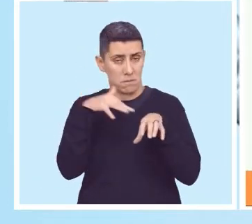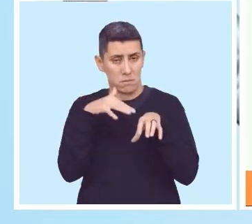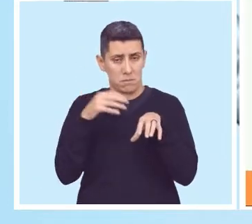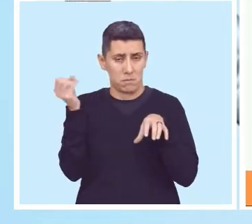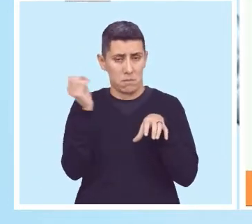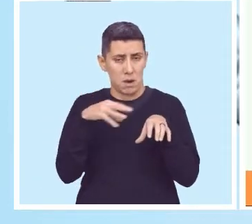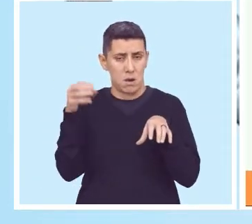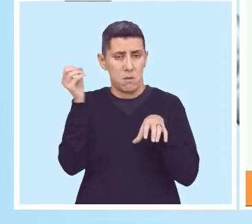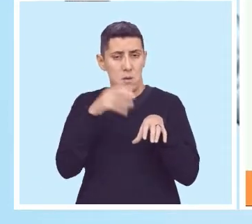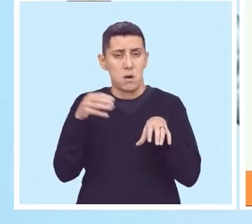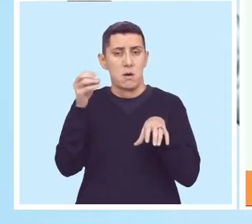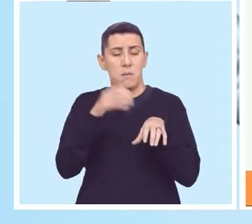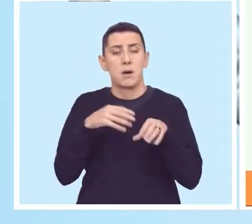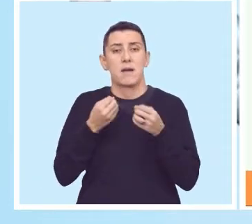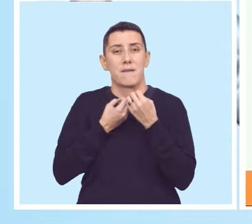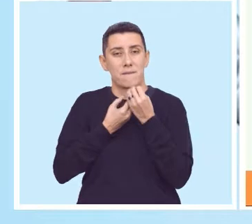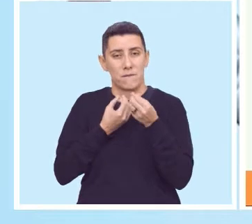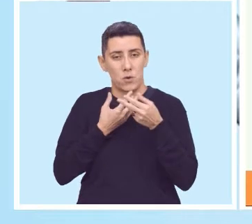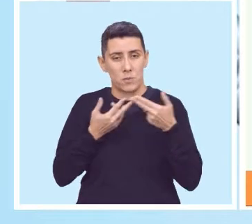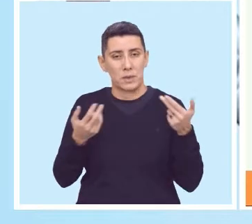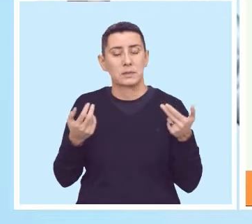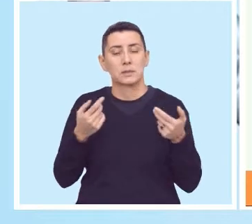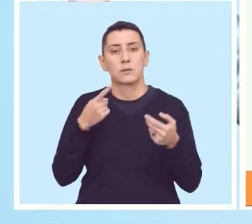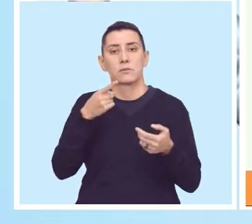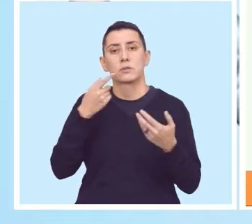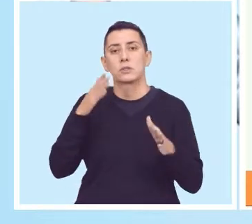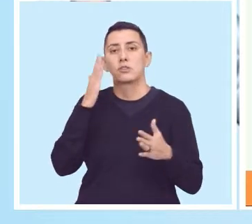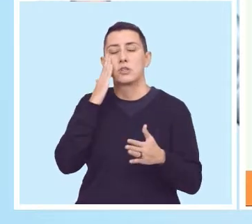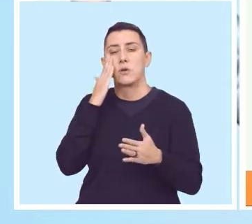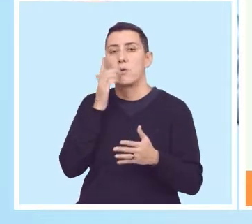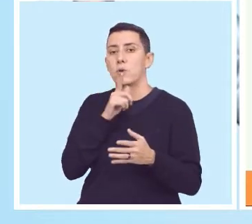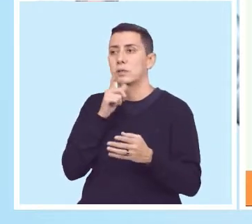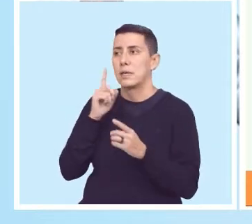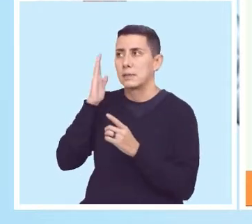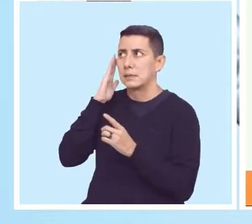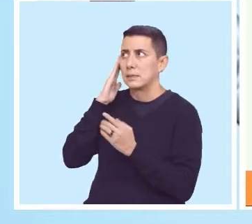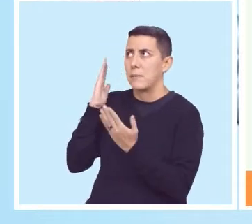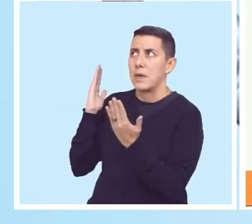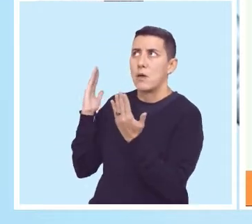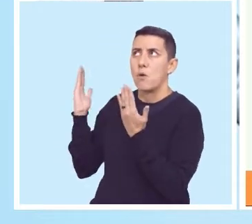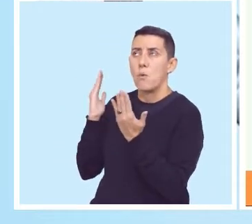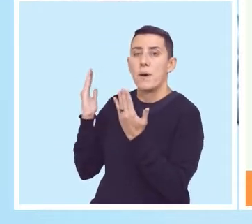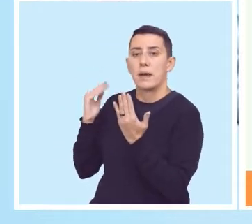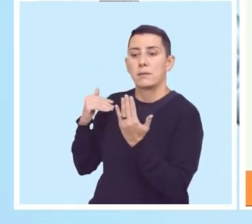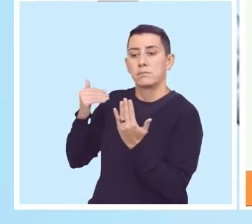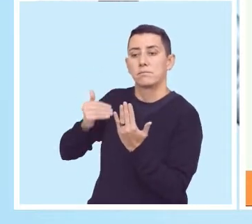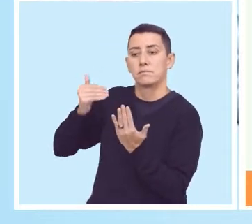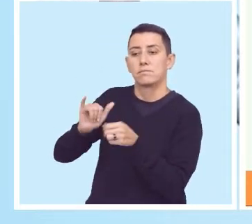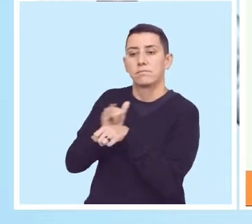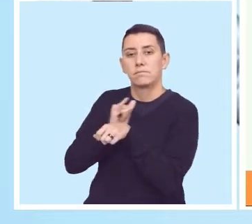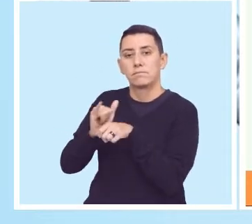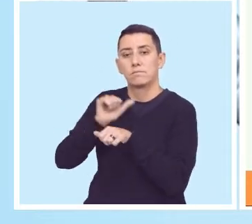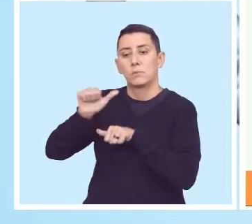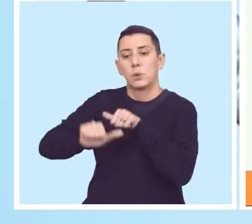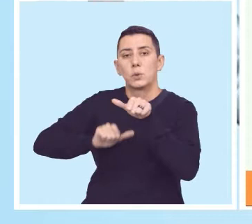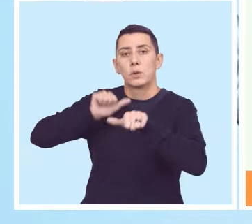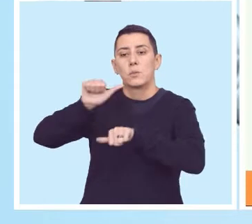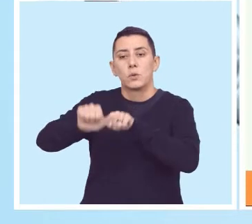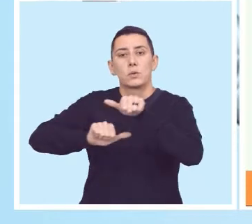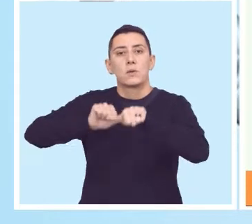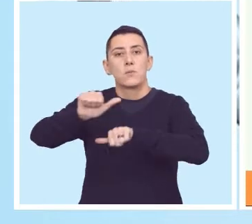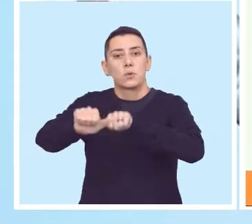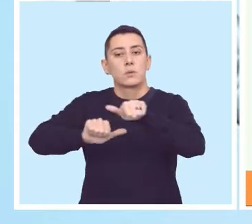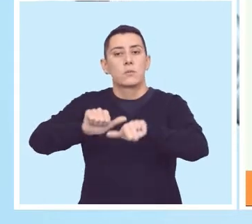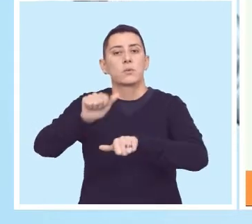numa grande base de dados para você fazer as diversas minerações. E a partir dessas minerações, você vai começar a